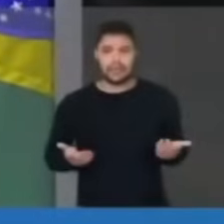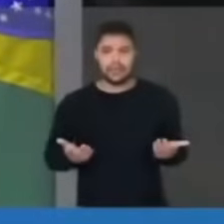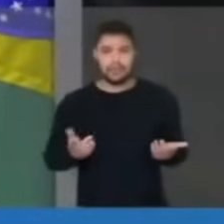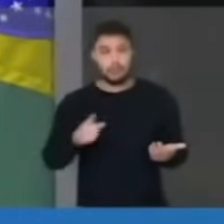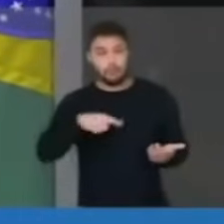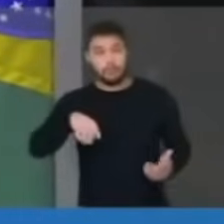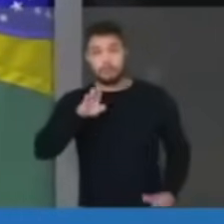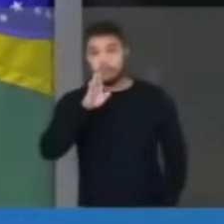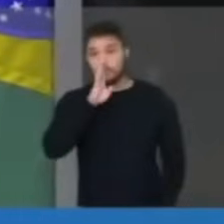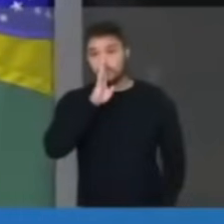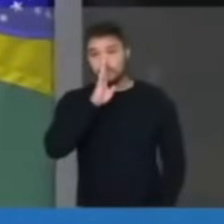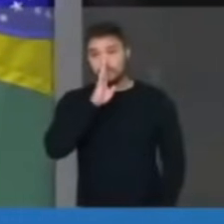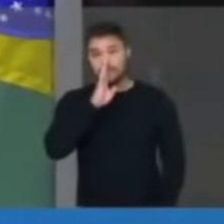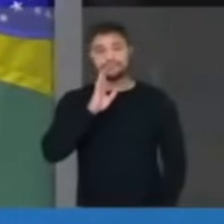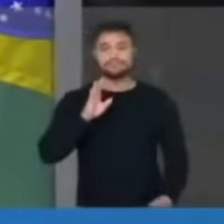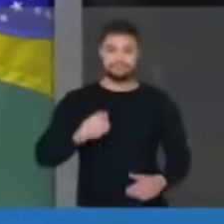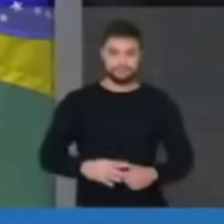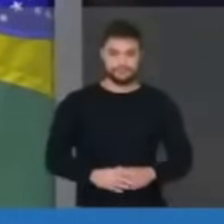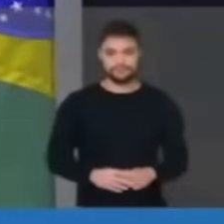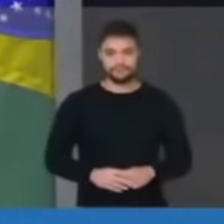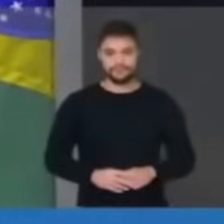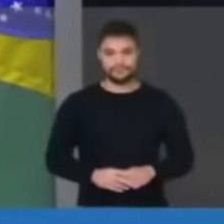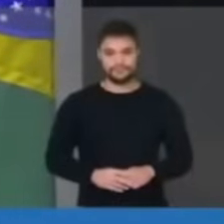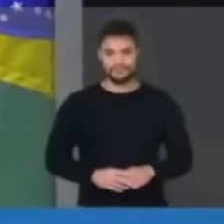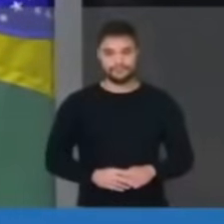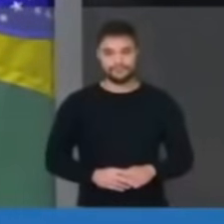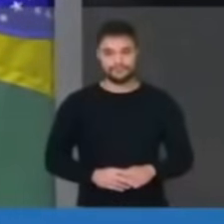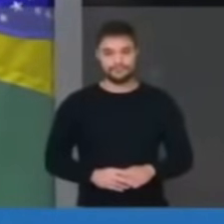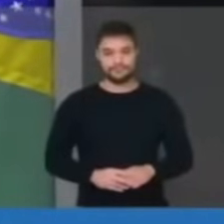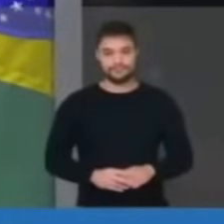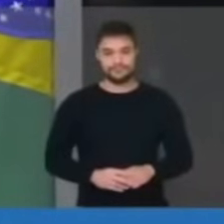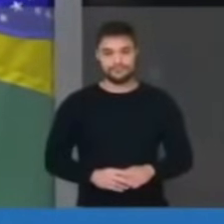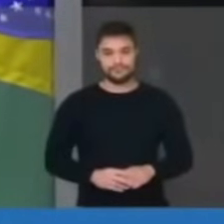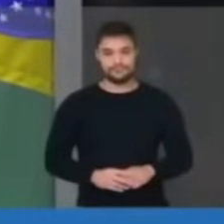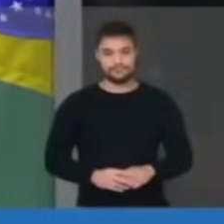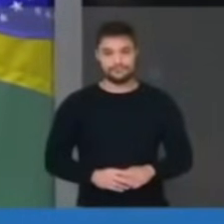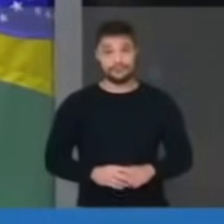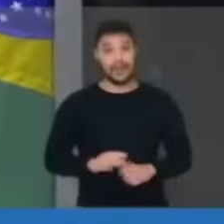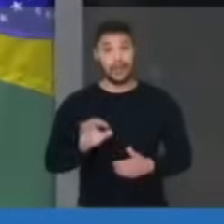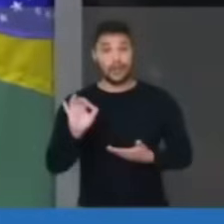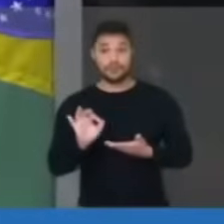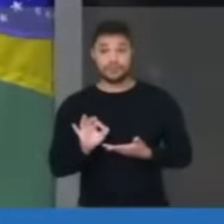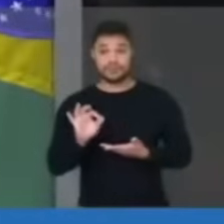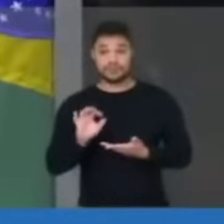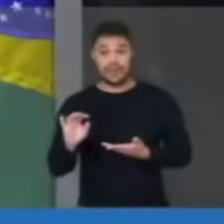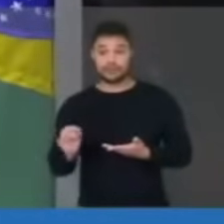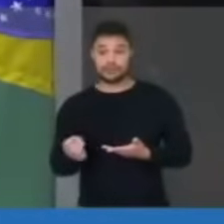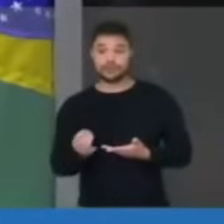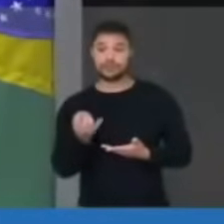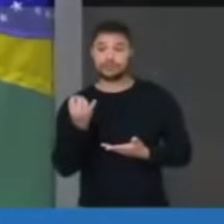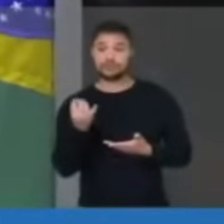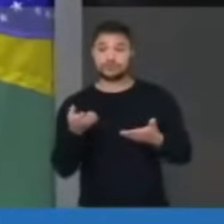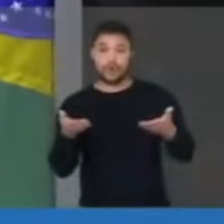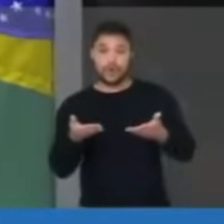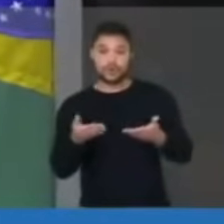Silêncio. Aí a gente olha a nossa taxa de juros hoje.